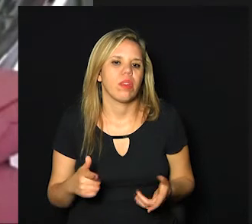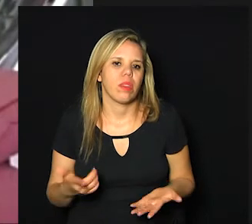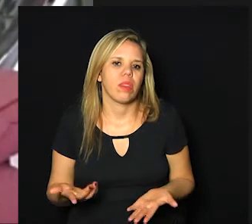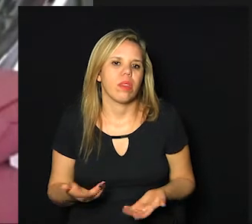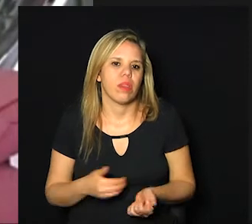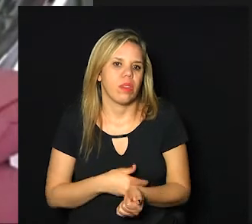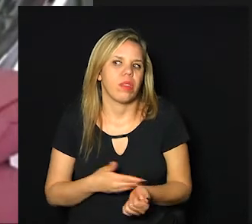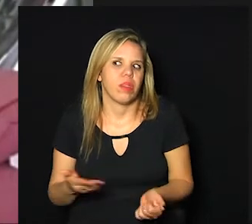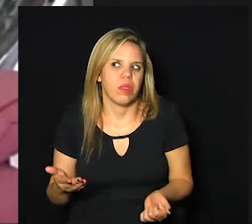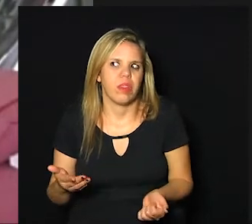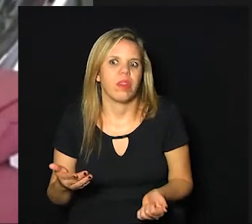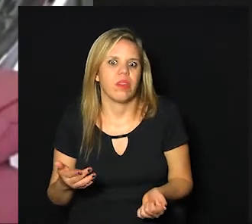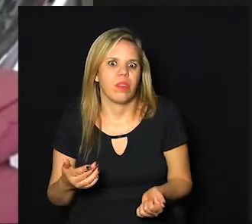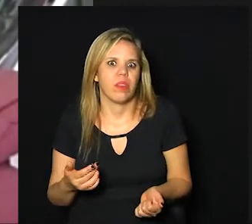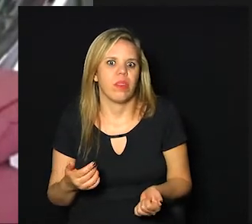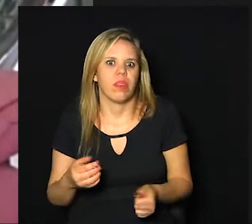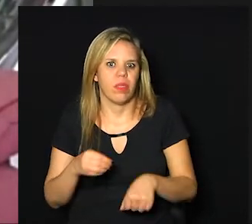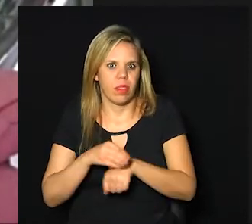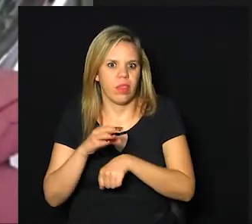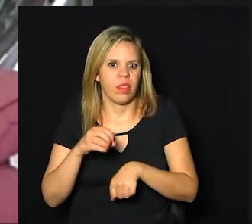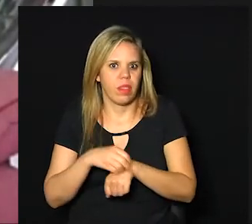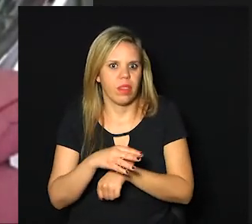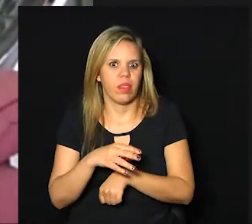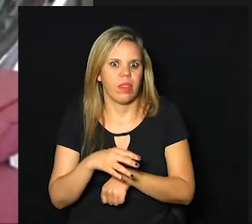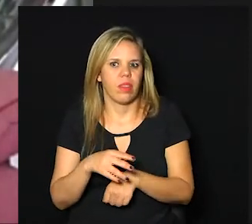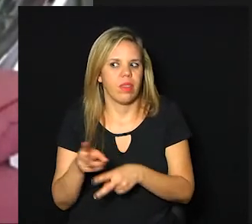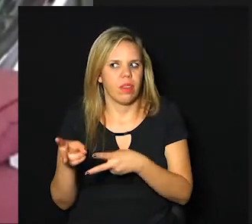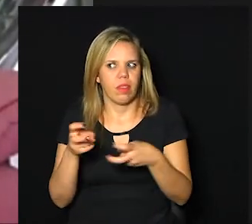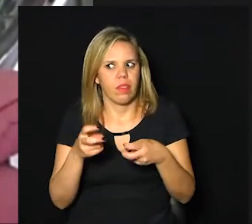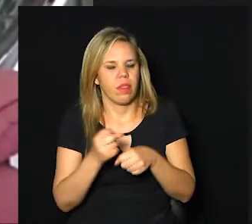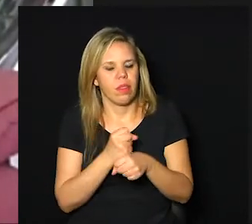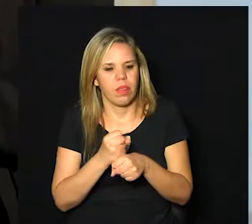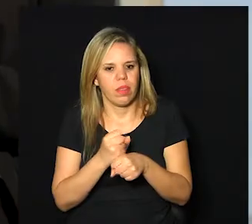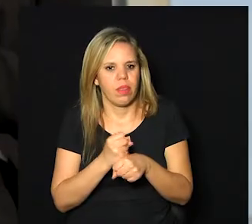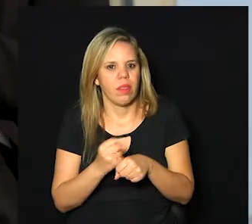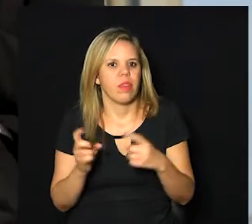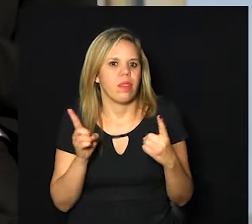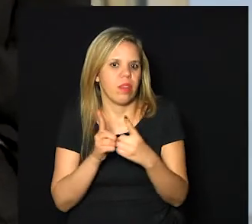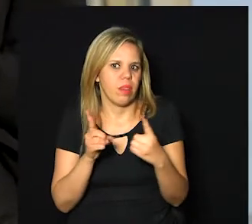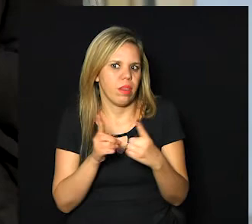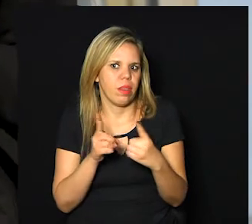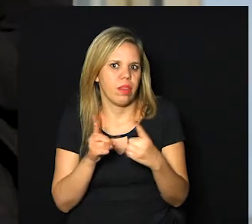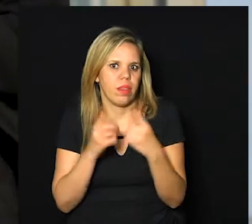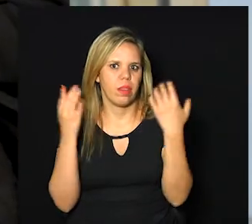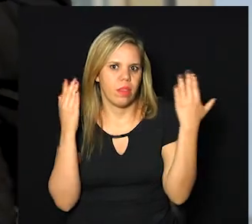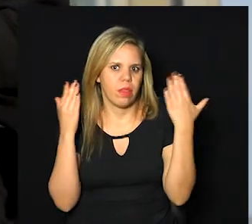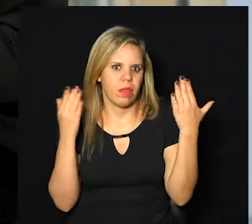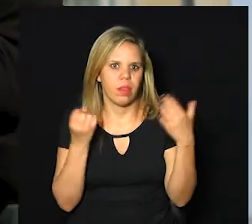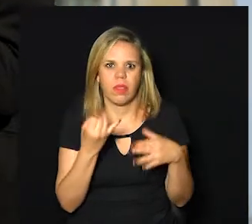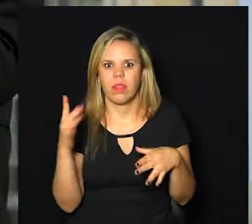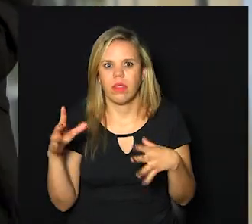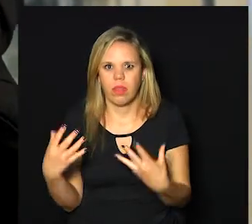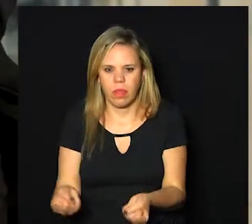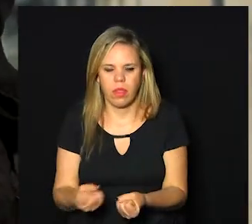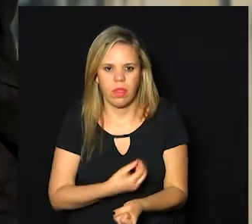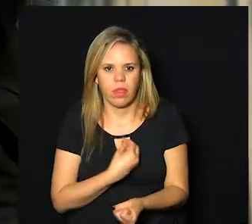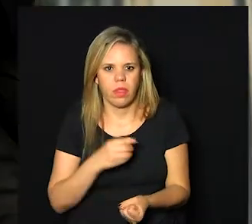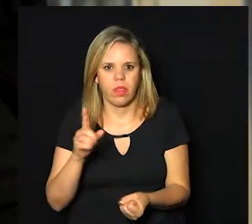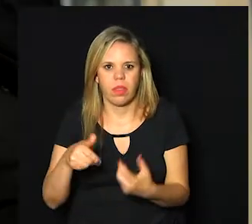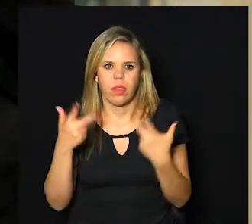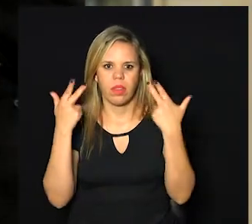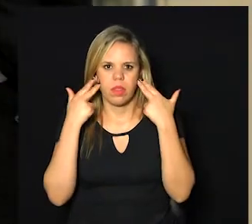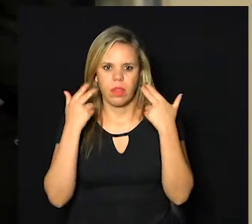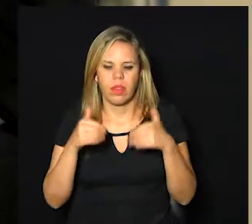mas assim, uma das sacadas também que eu venho percebendo com esses anos de clínica é que quanto mais eu aceito a vida do jeito que ela